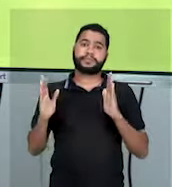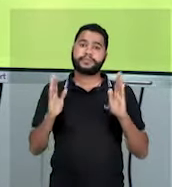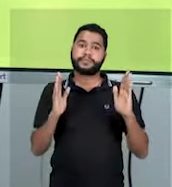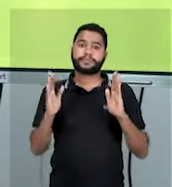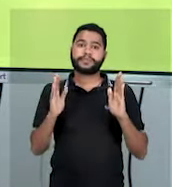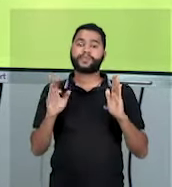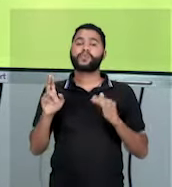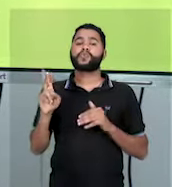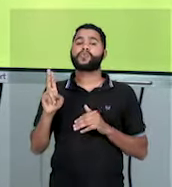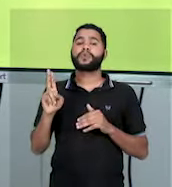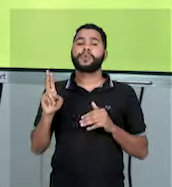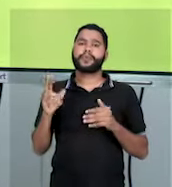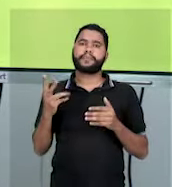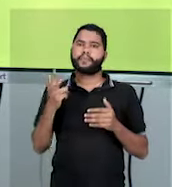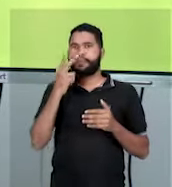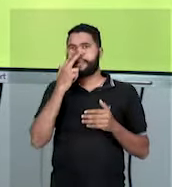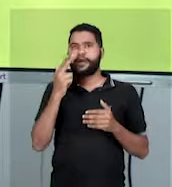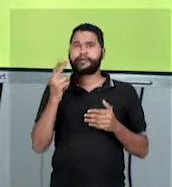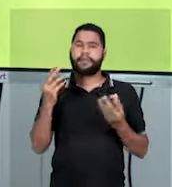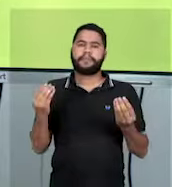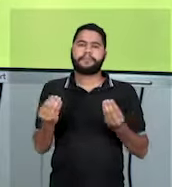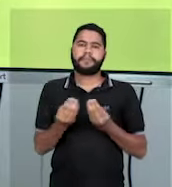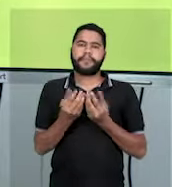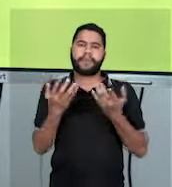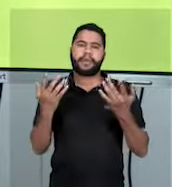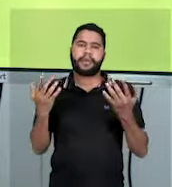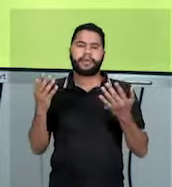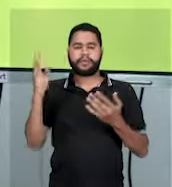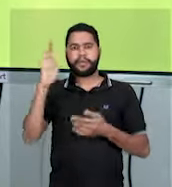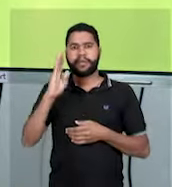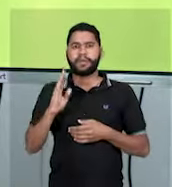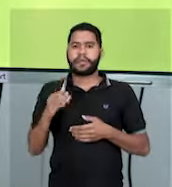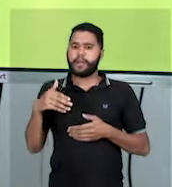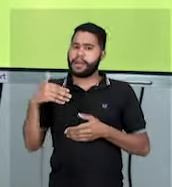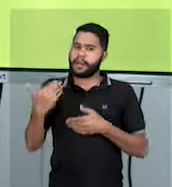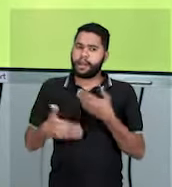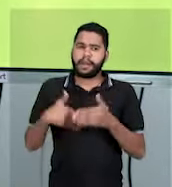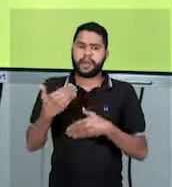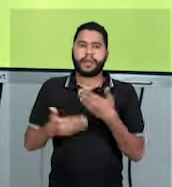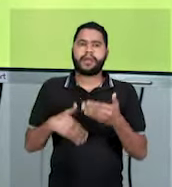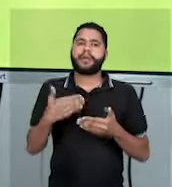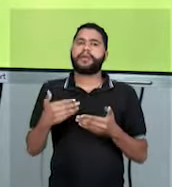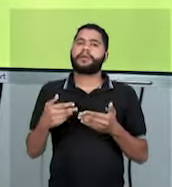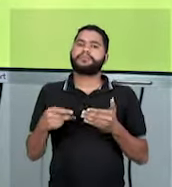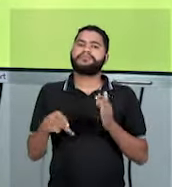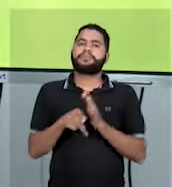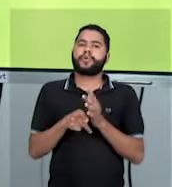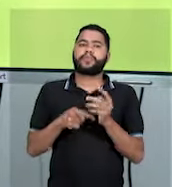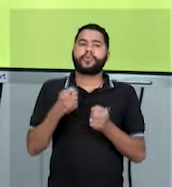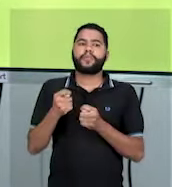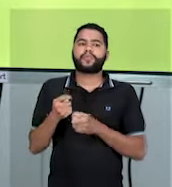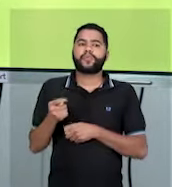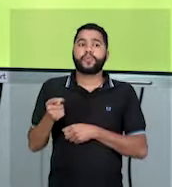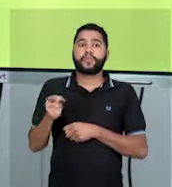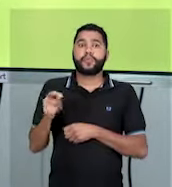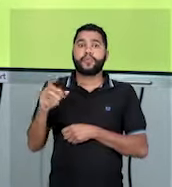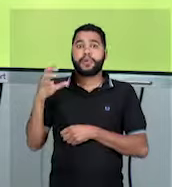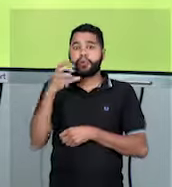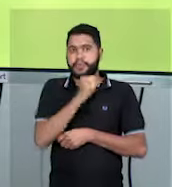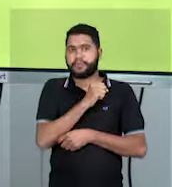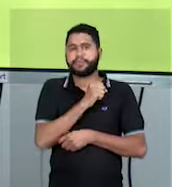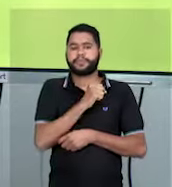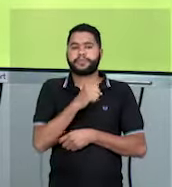do chamado milagre brasileiro, que vai ser um crescimento muito grande da economia do país em pouco tempo. Então,